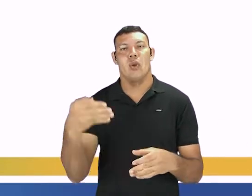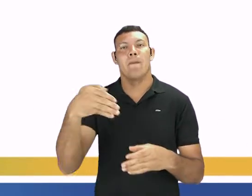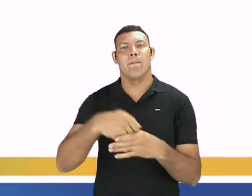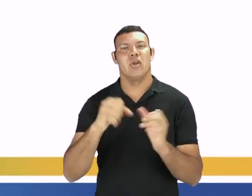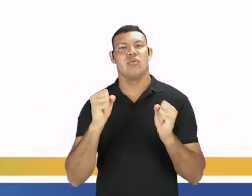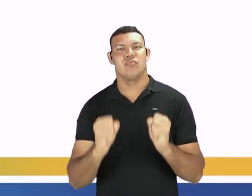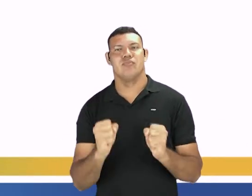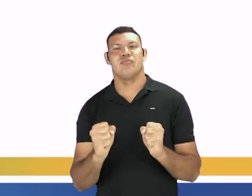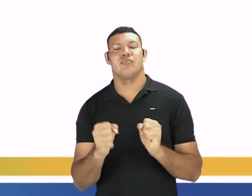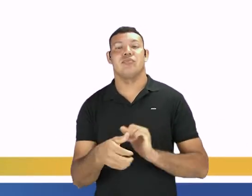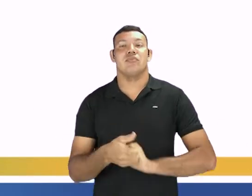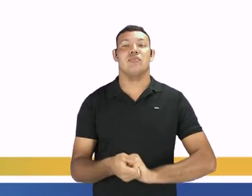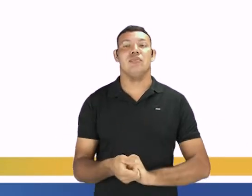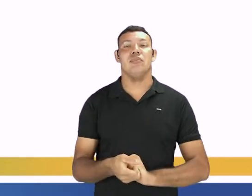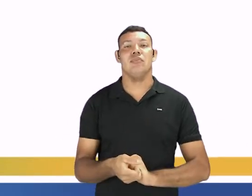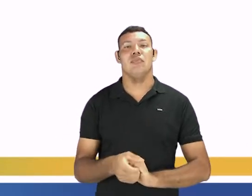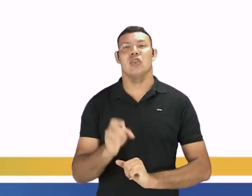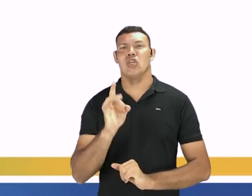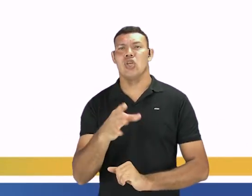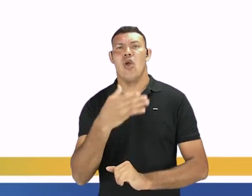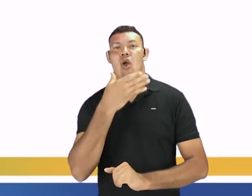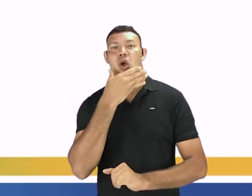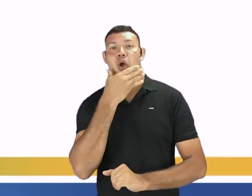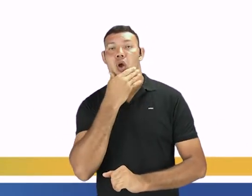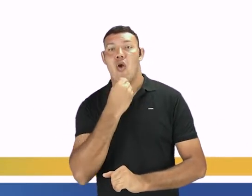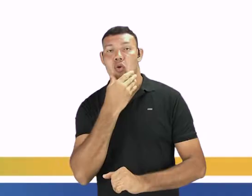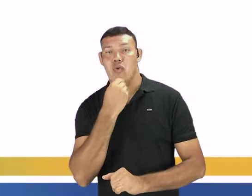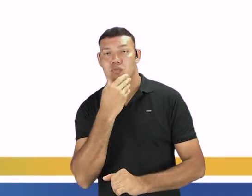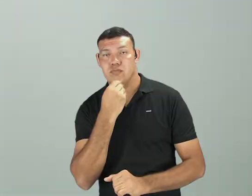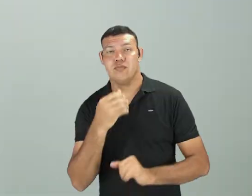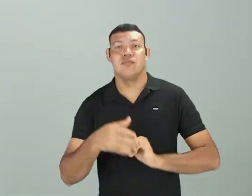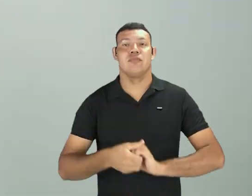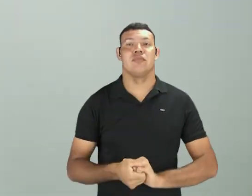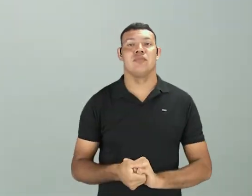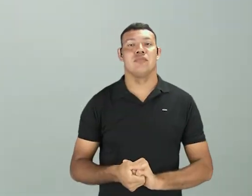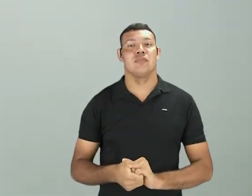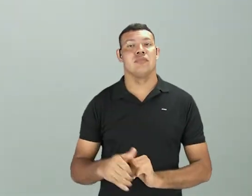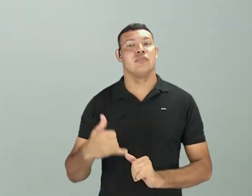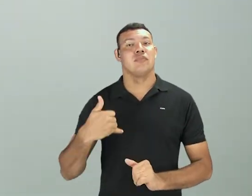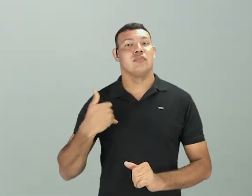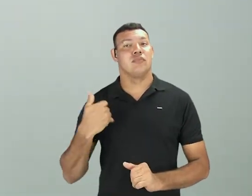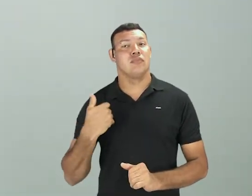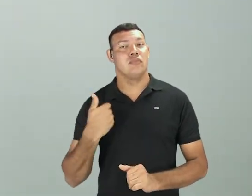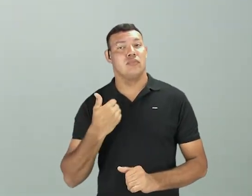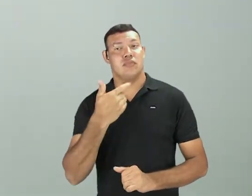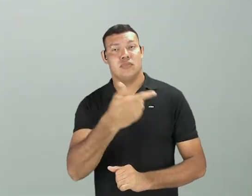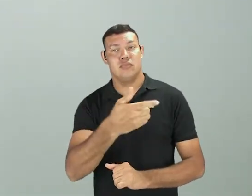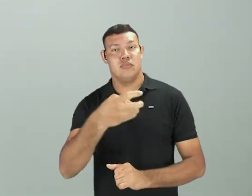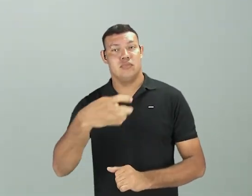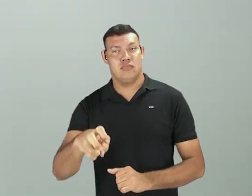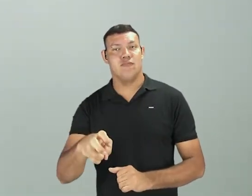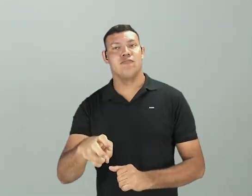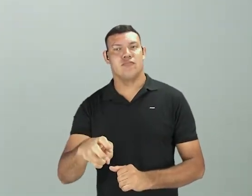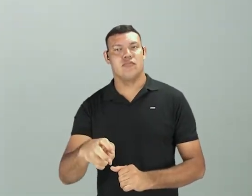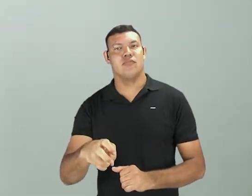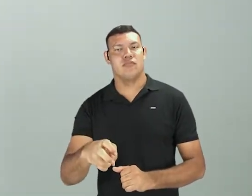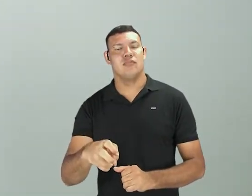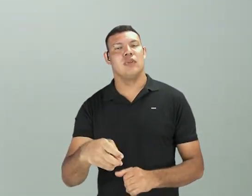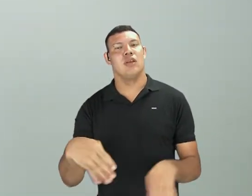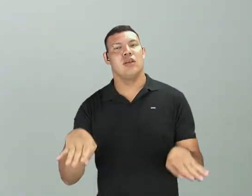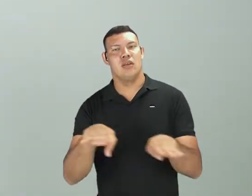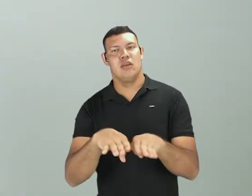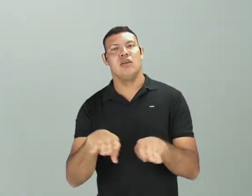passada. O voto aí é só os homens que podem votar, com 25 anos e alfabetizados. Então, a